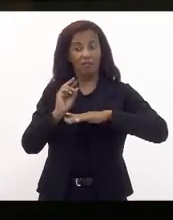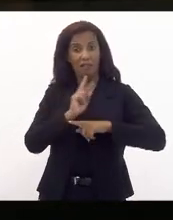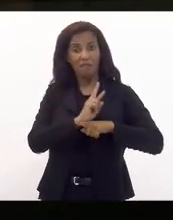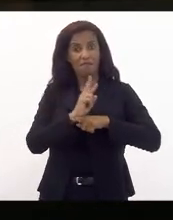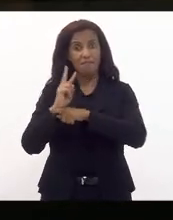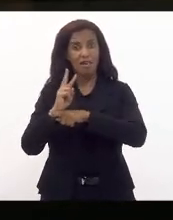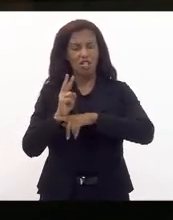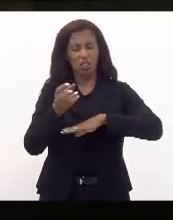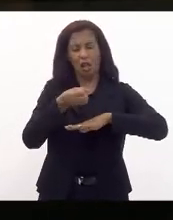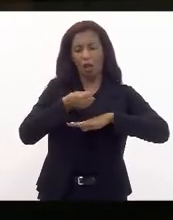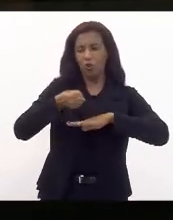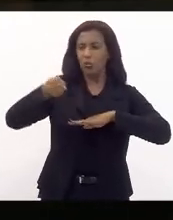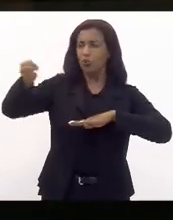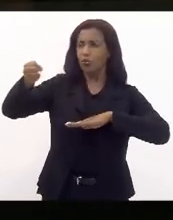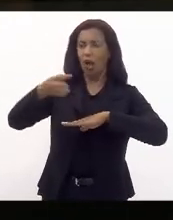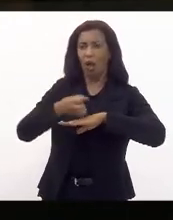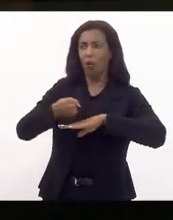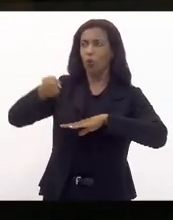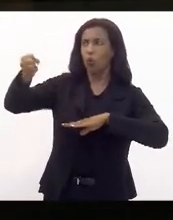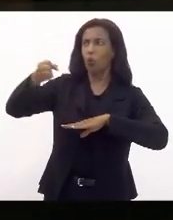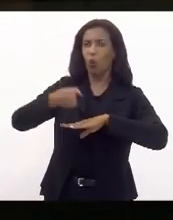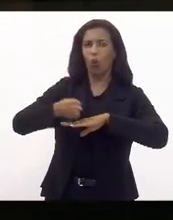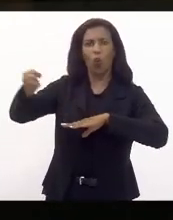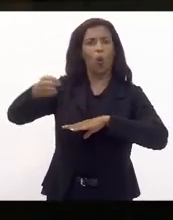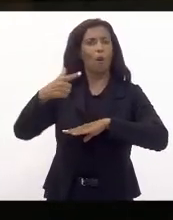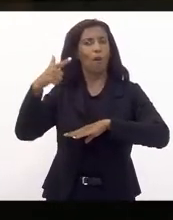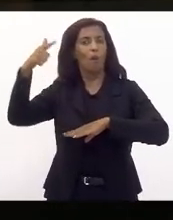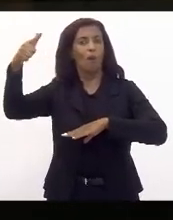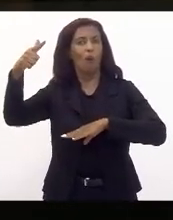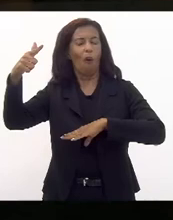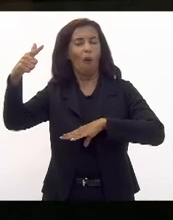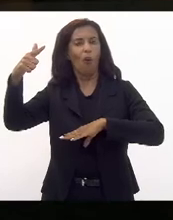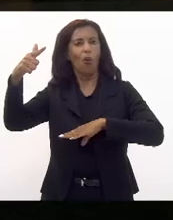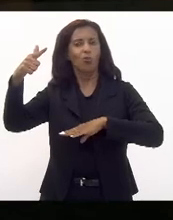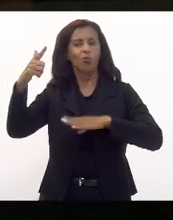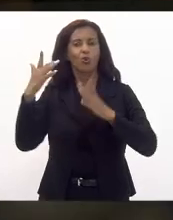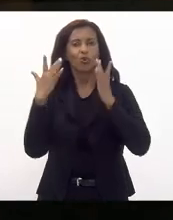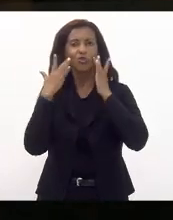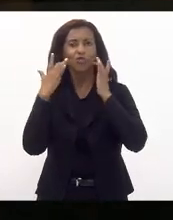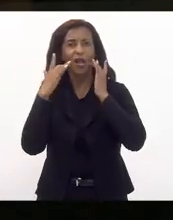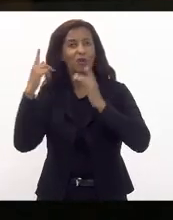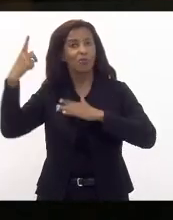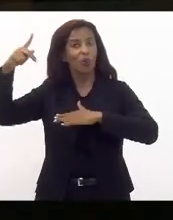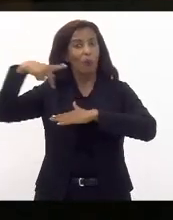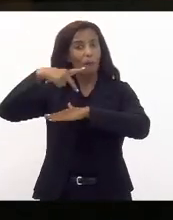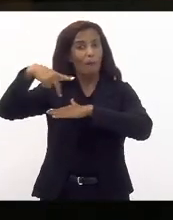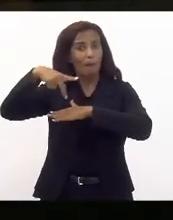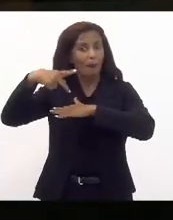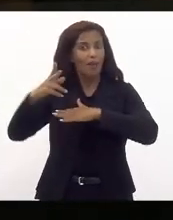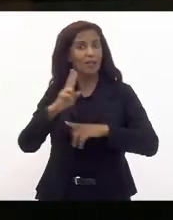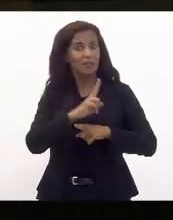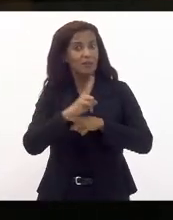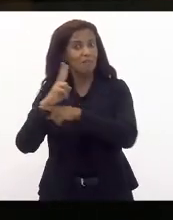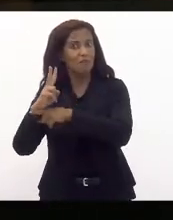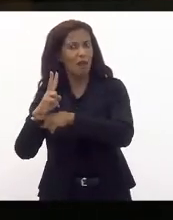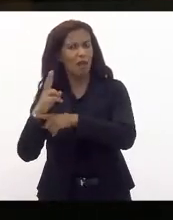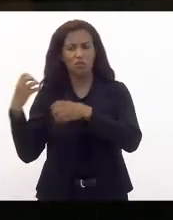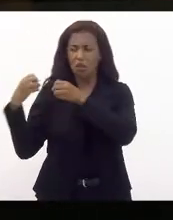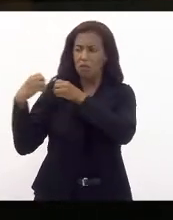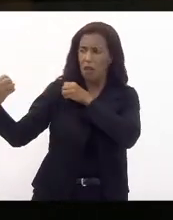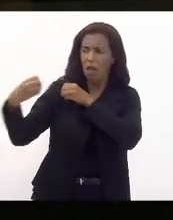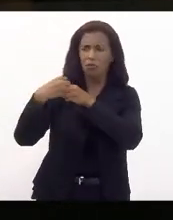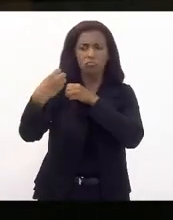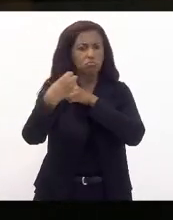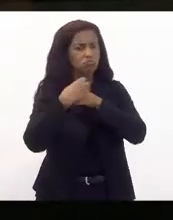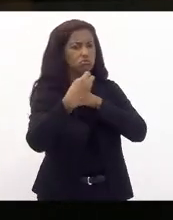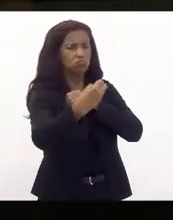ser bailarinos para outros teatros noutros países e aqui vizinhos